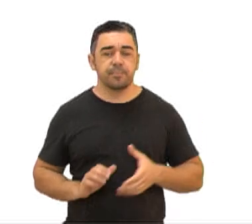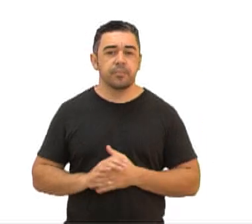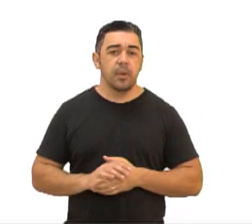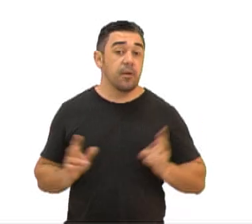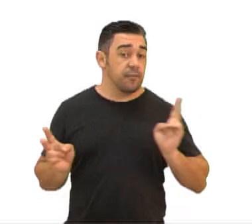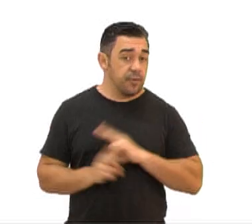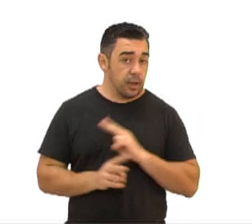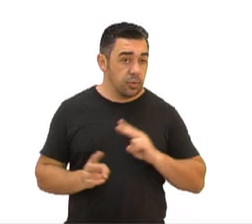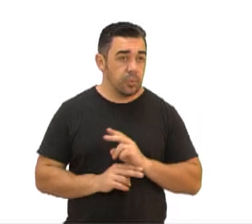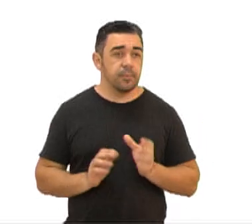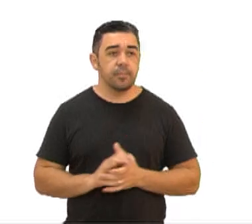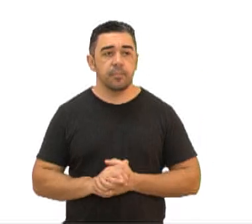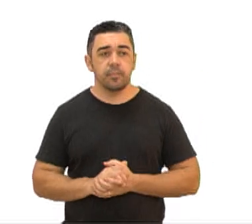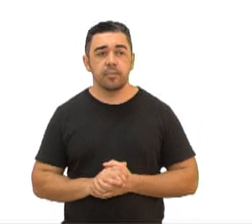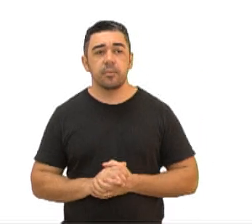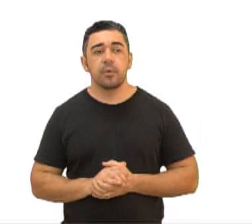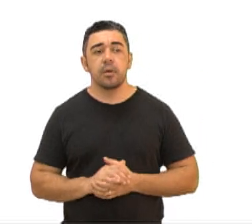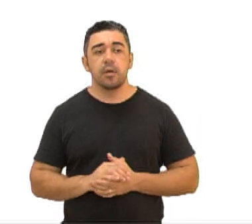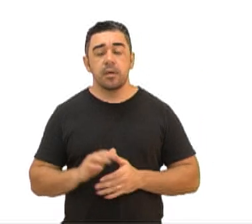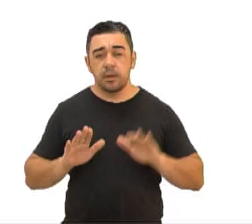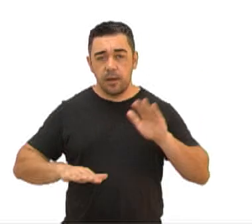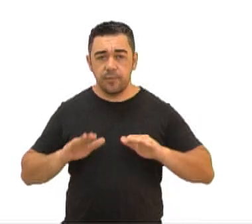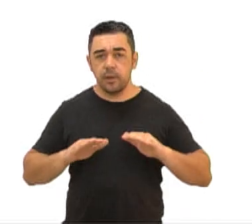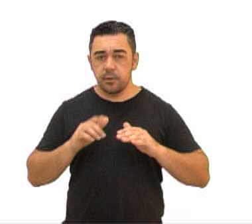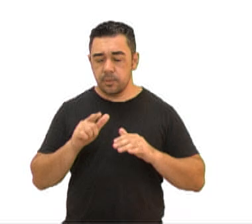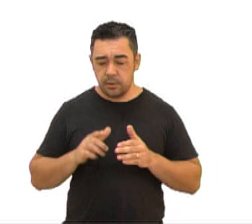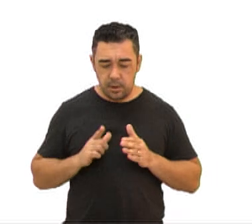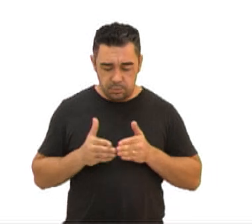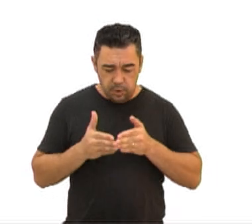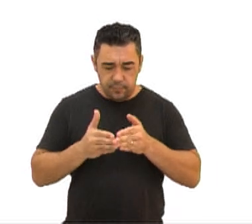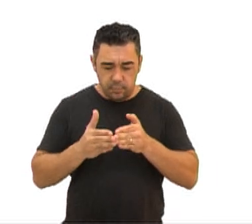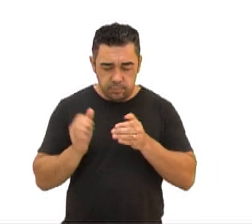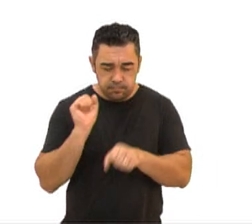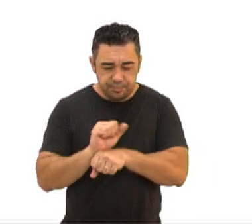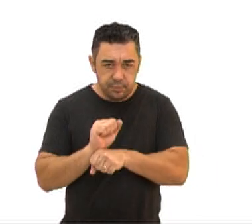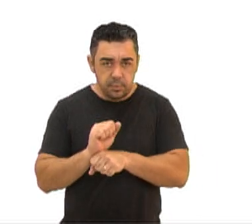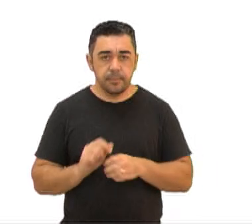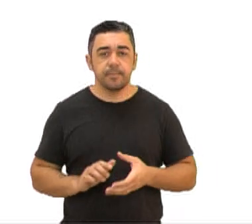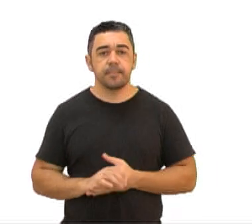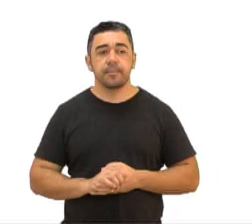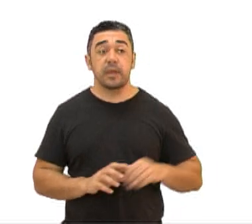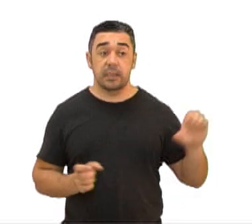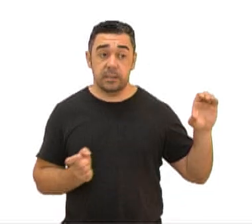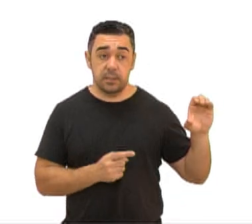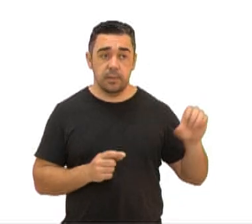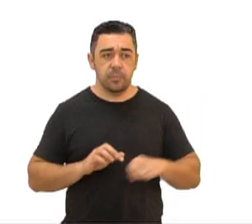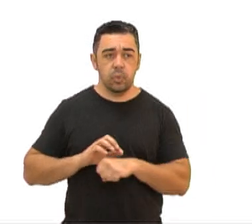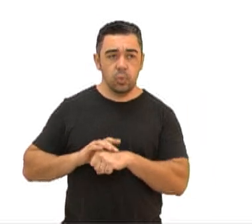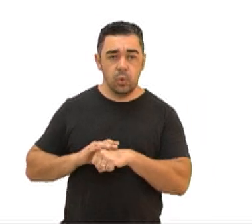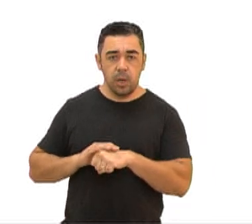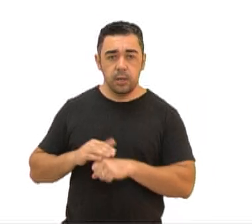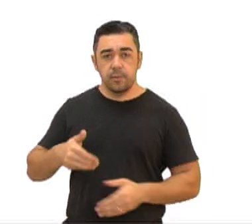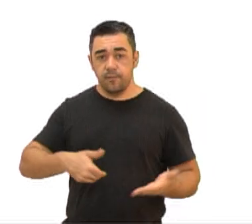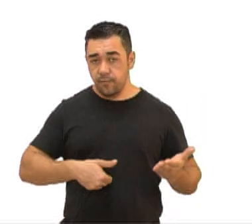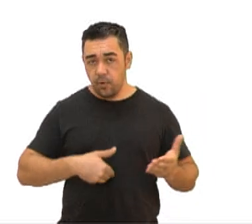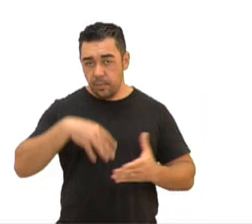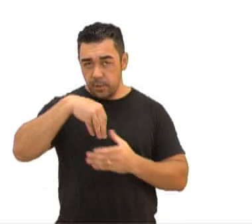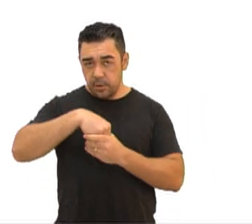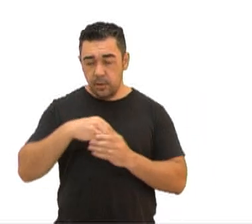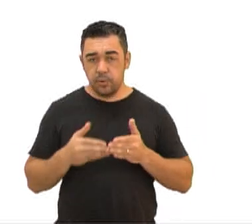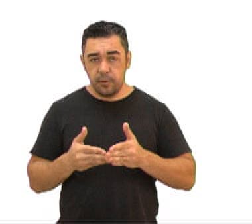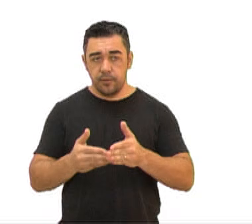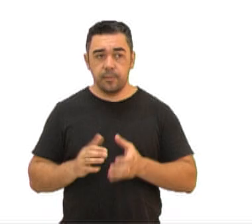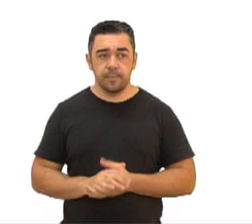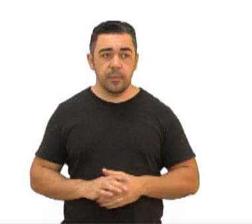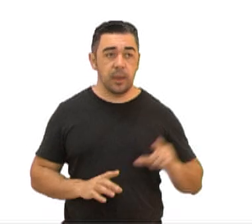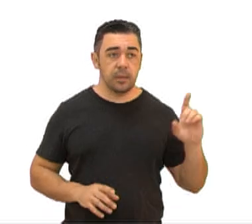B. Ventos desfavoráveis e ameaças de encalhe. C. Doenças e fome nos navios. E